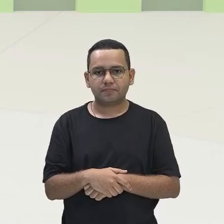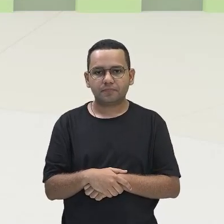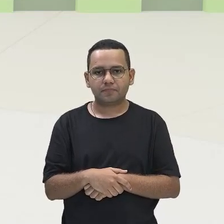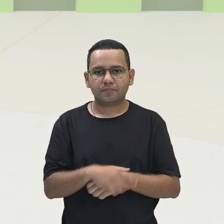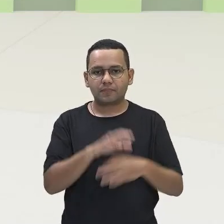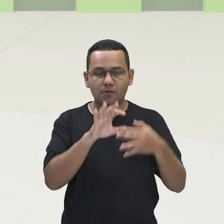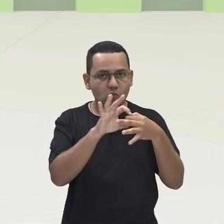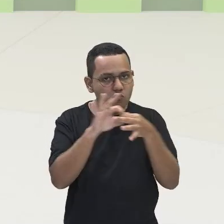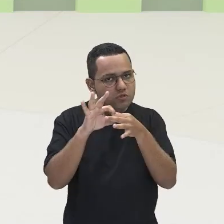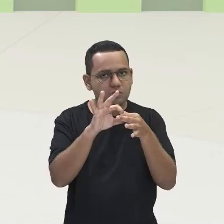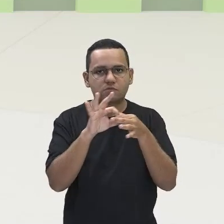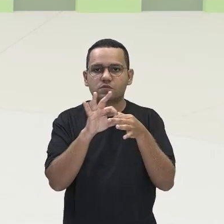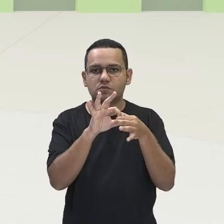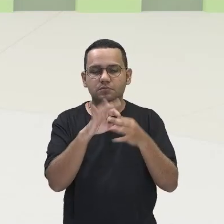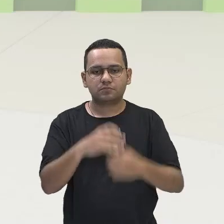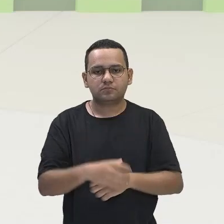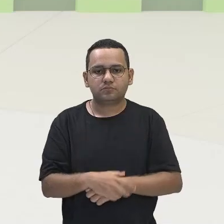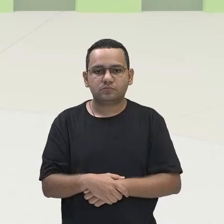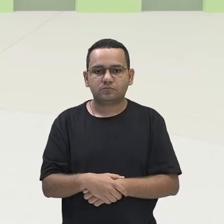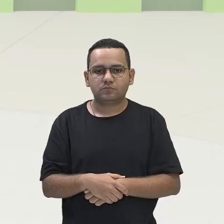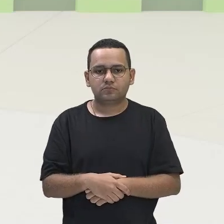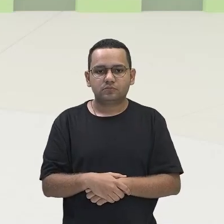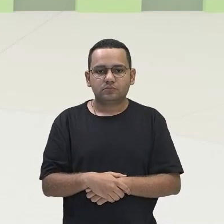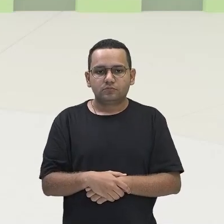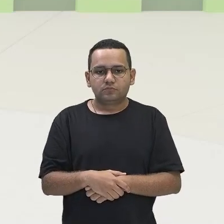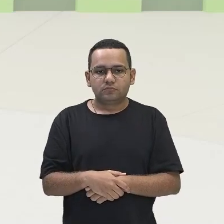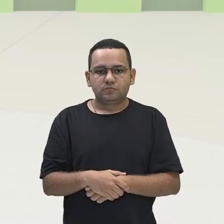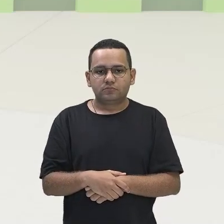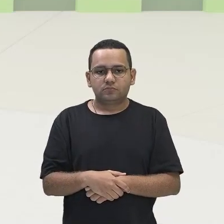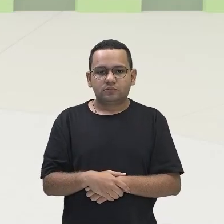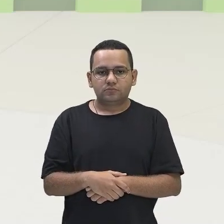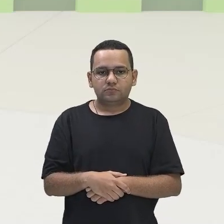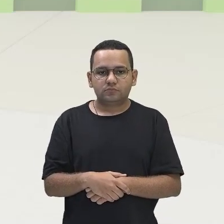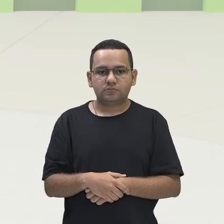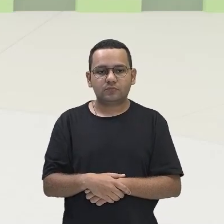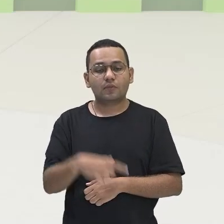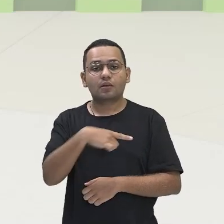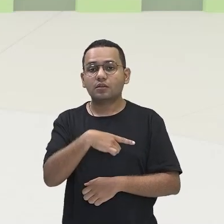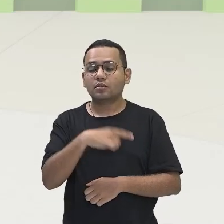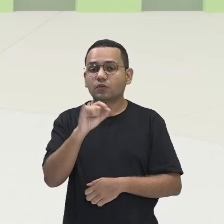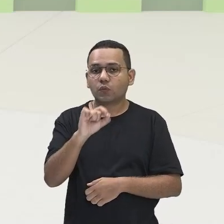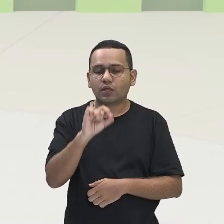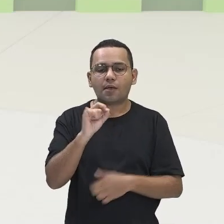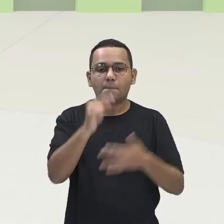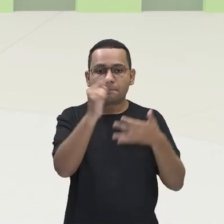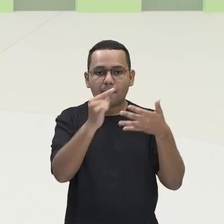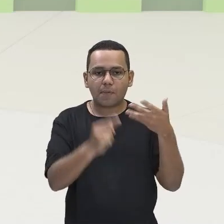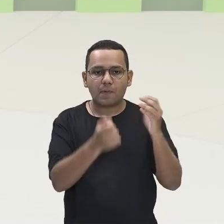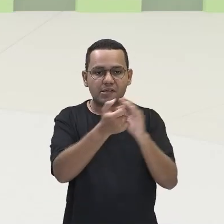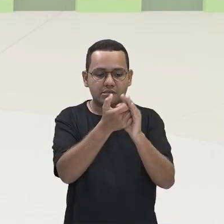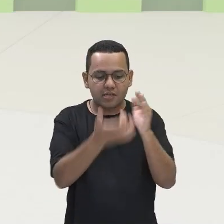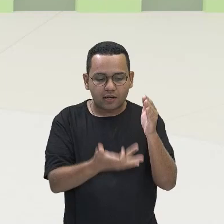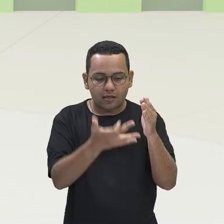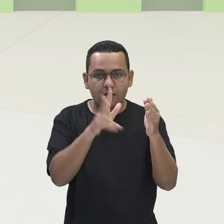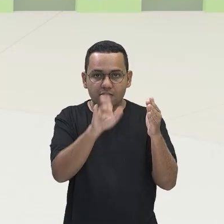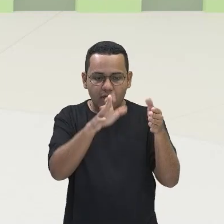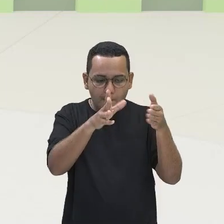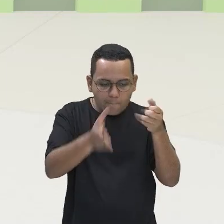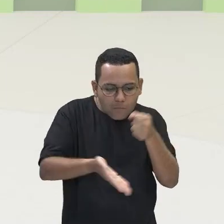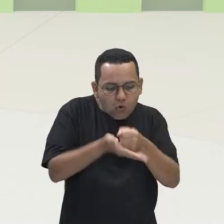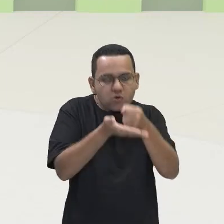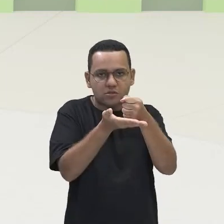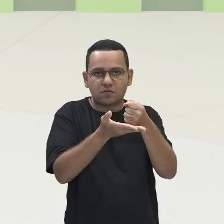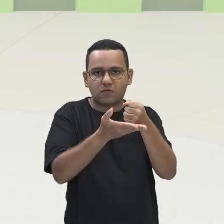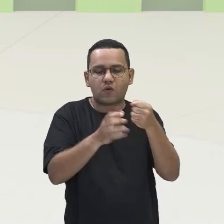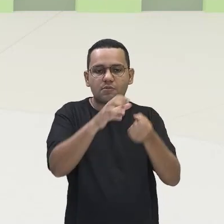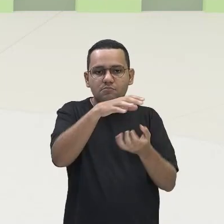interagindo entre si e fornecem as condições essenciais para sustentar a vida